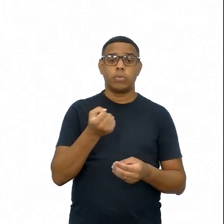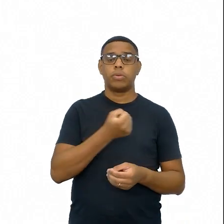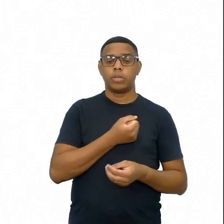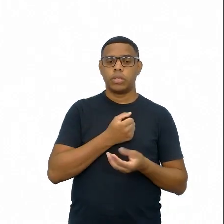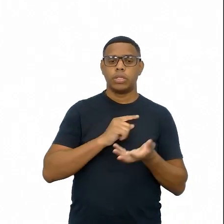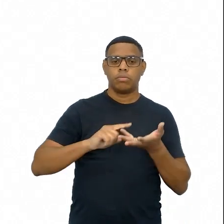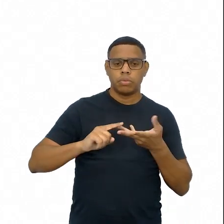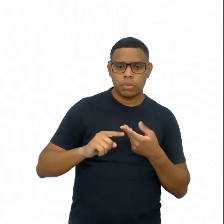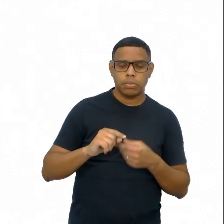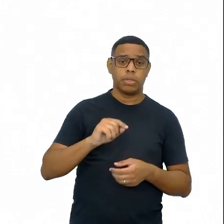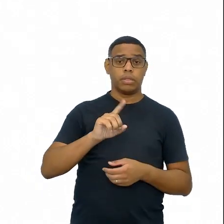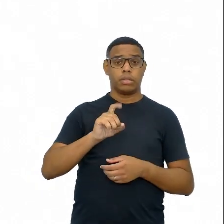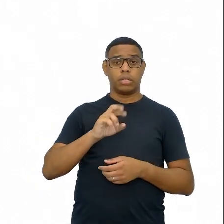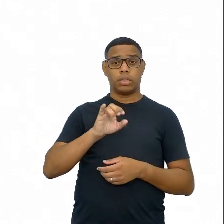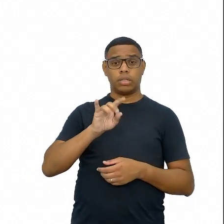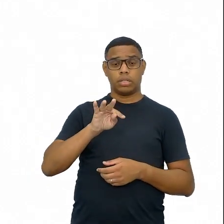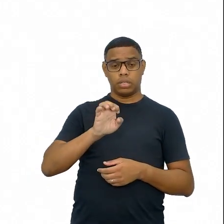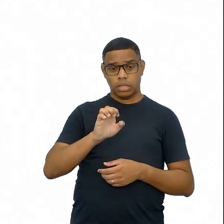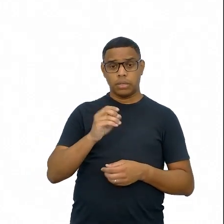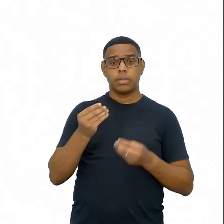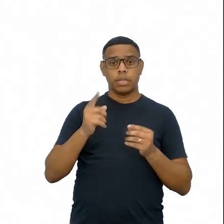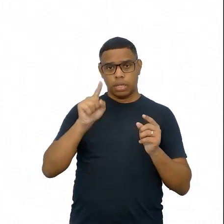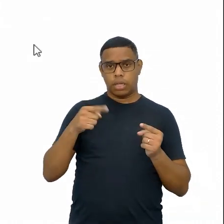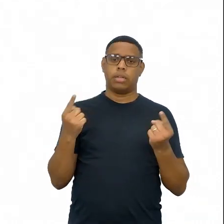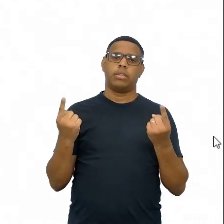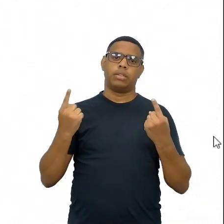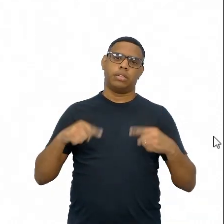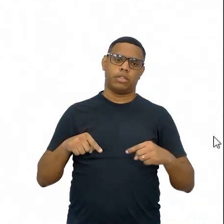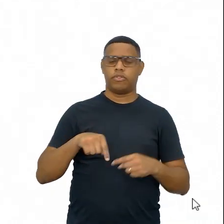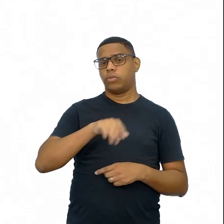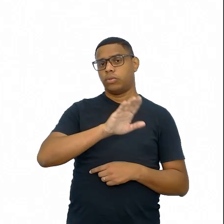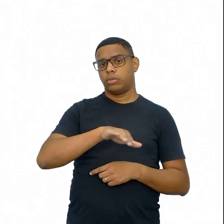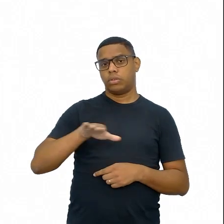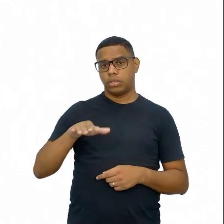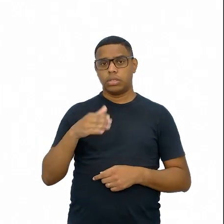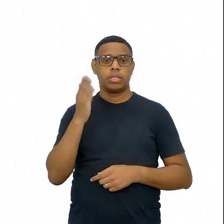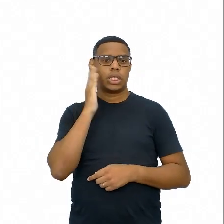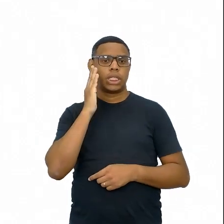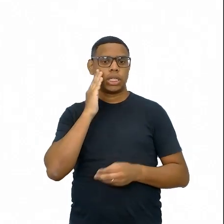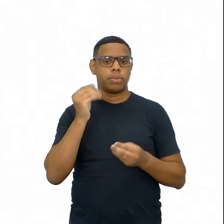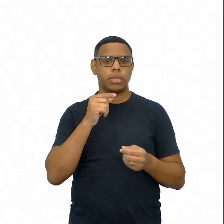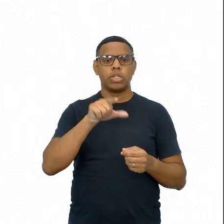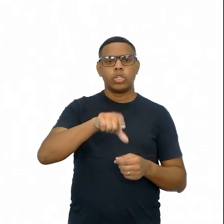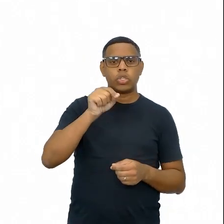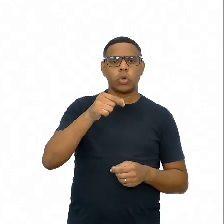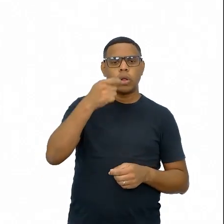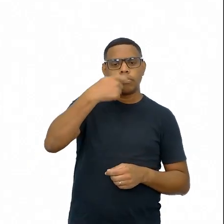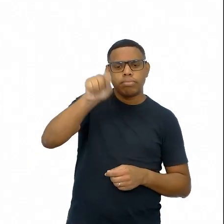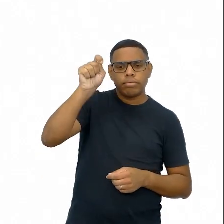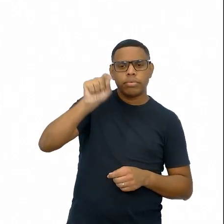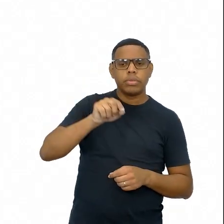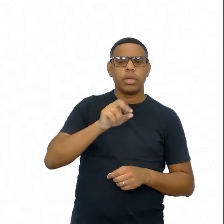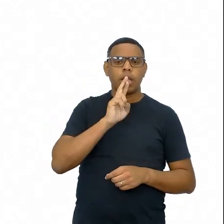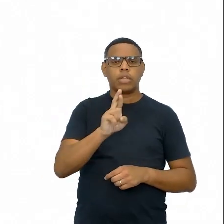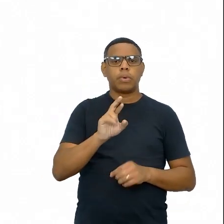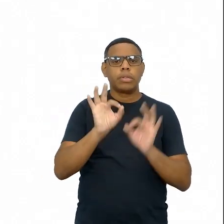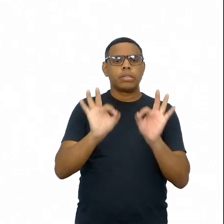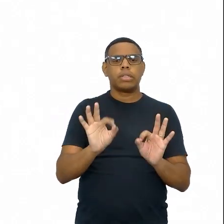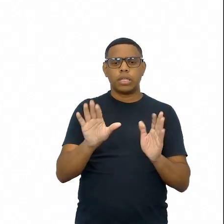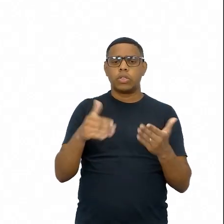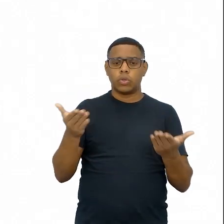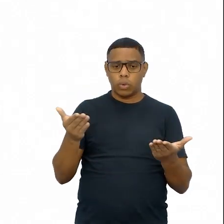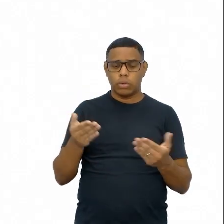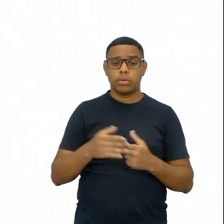ordem decrescente. Então, esses são os desafios para a criança poder assinalar que é a correta. Então, observe os números do